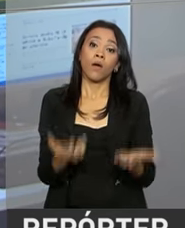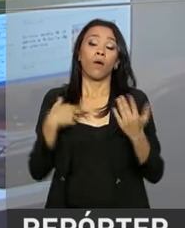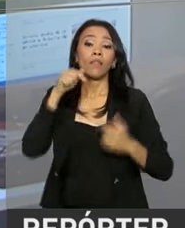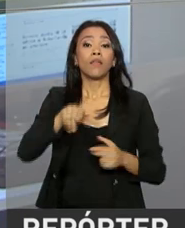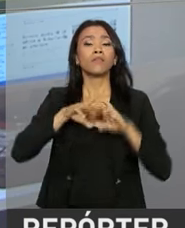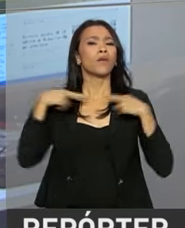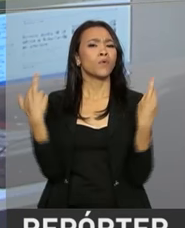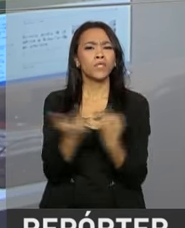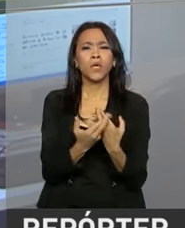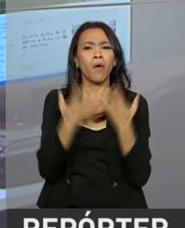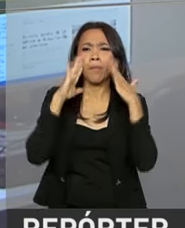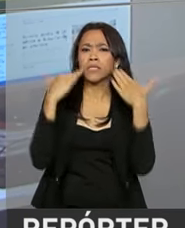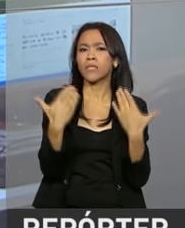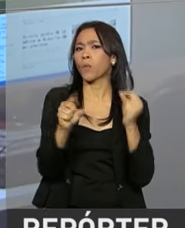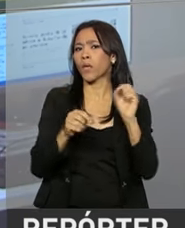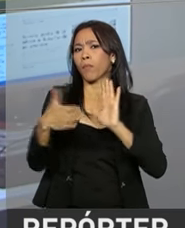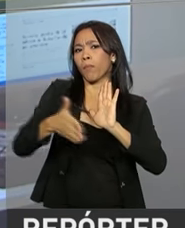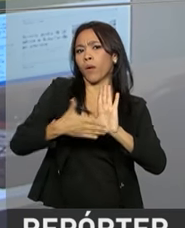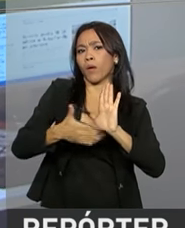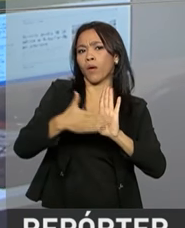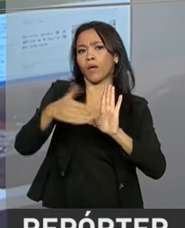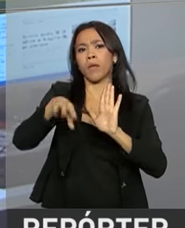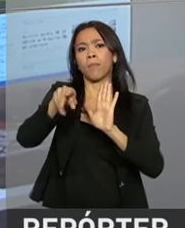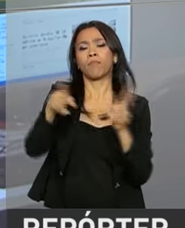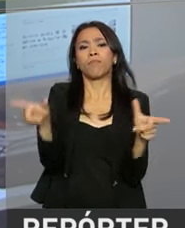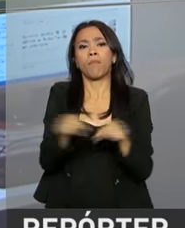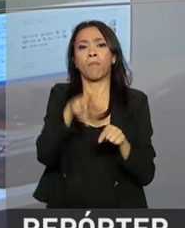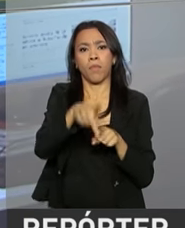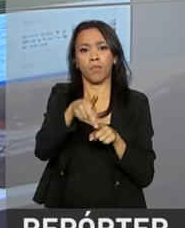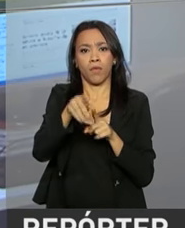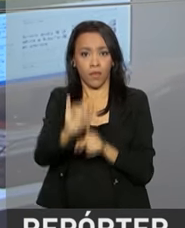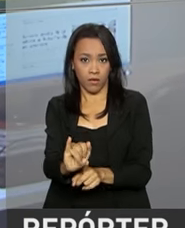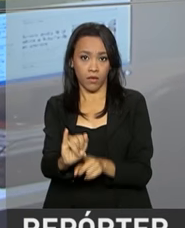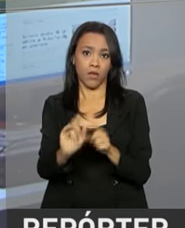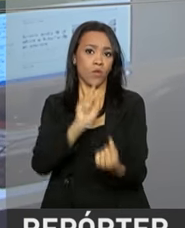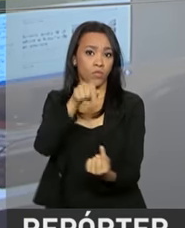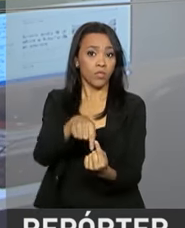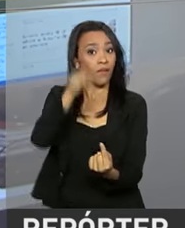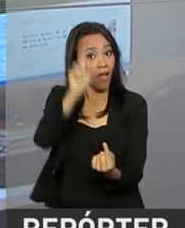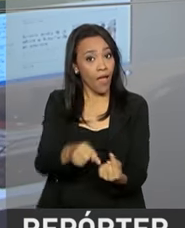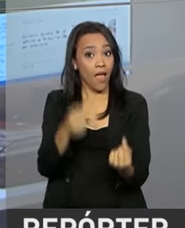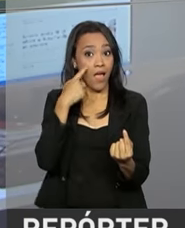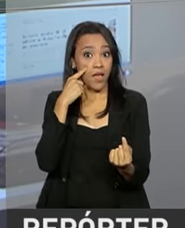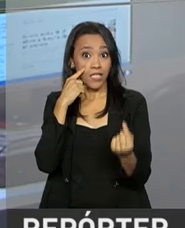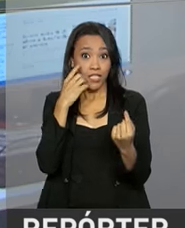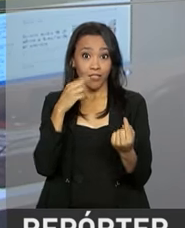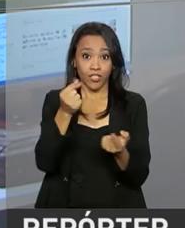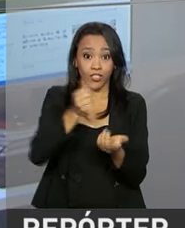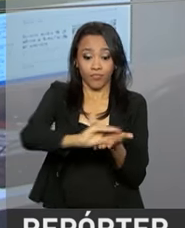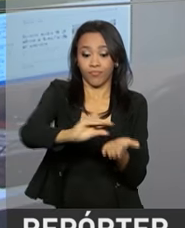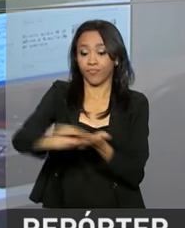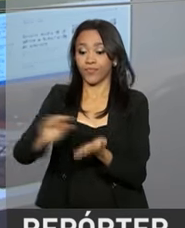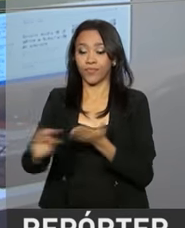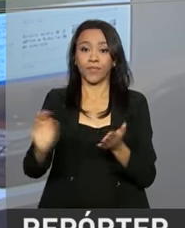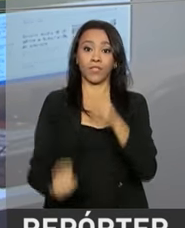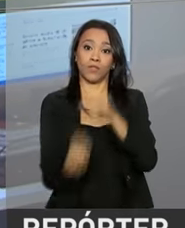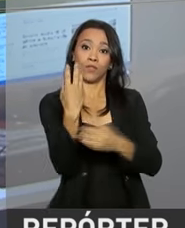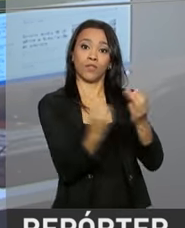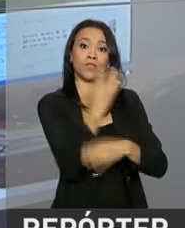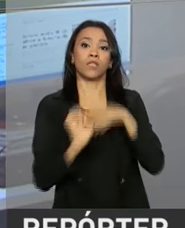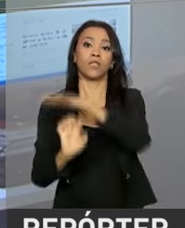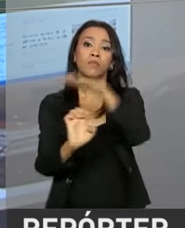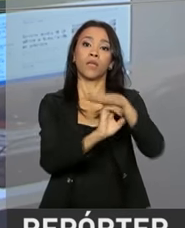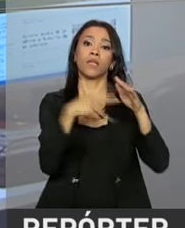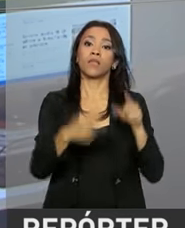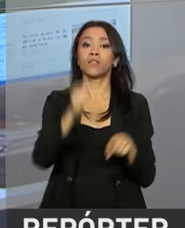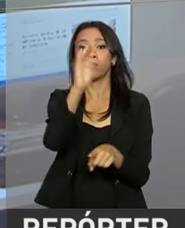vai apresentar o PPI, o Programa de Parcerias de Investimentos. A meta é atrair investimentos para gerar empregos e retomar o crescimento